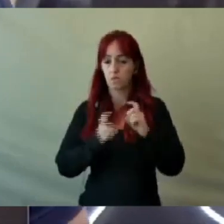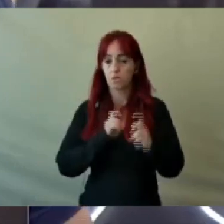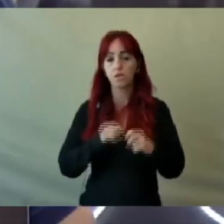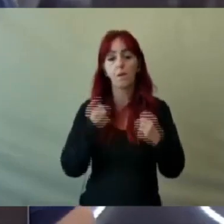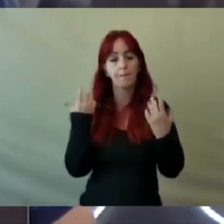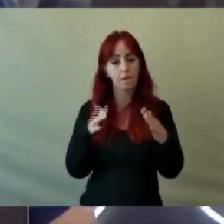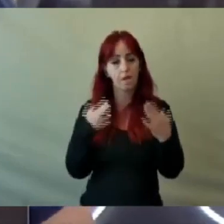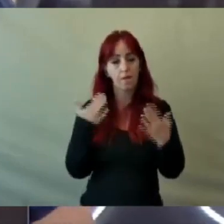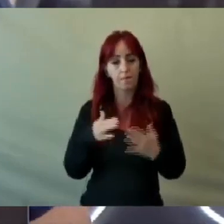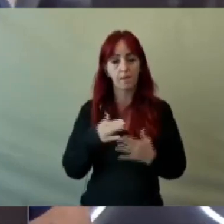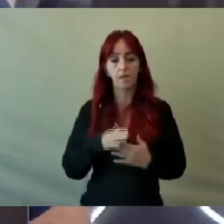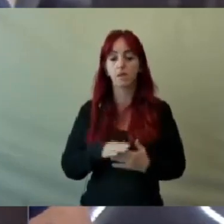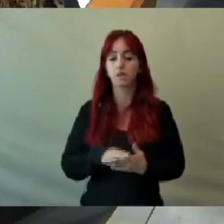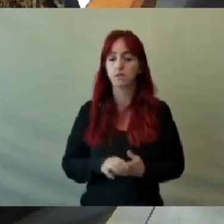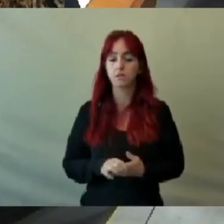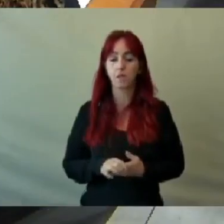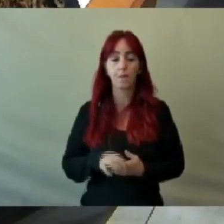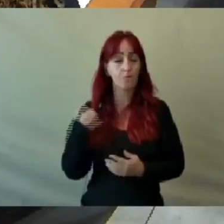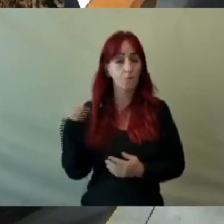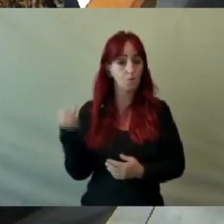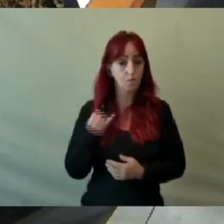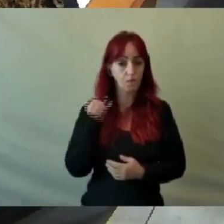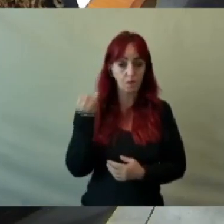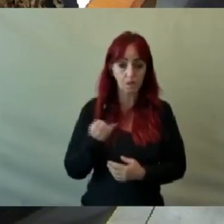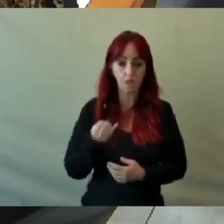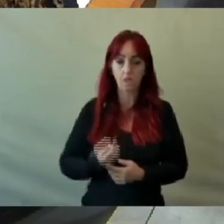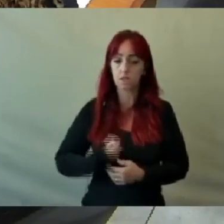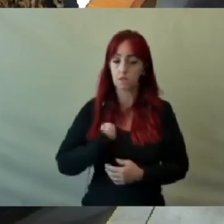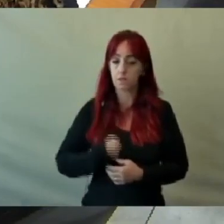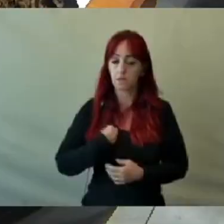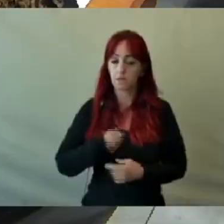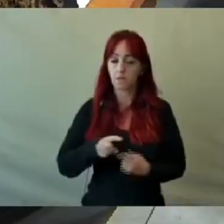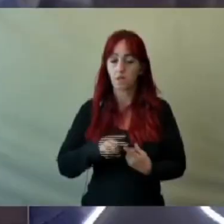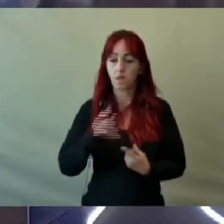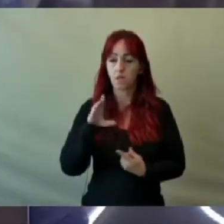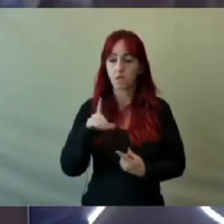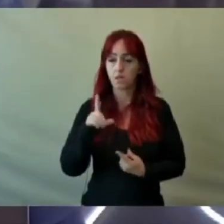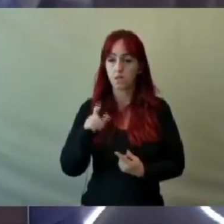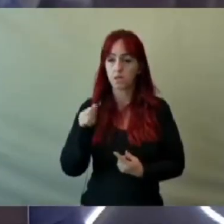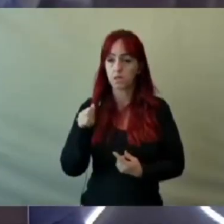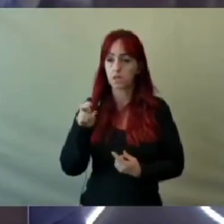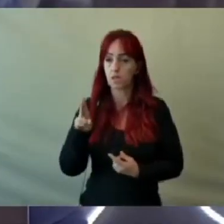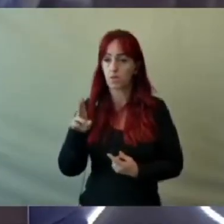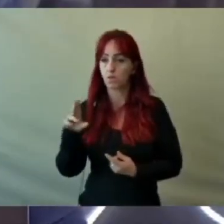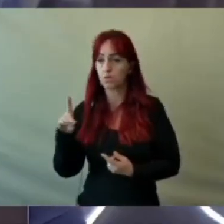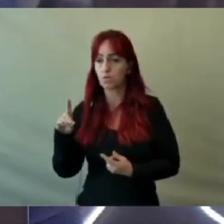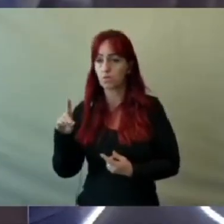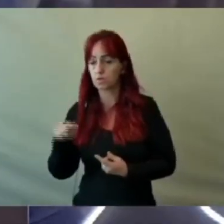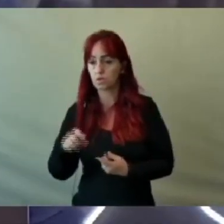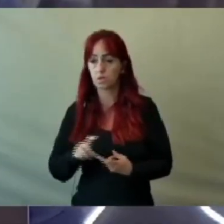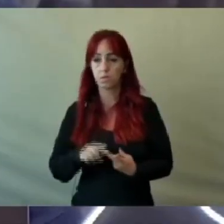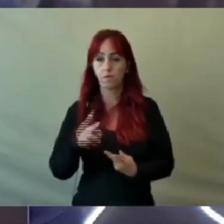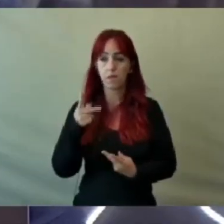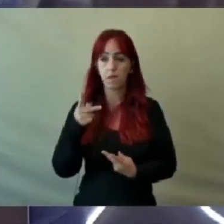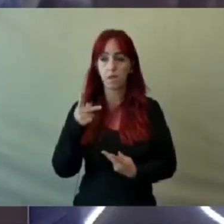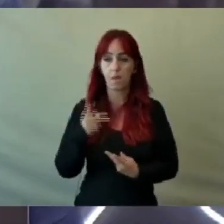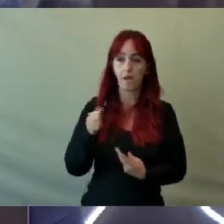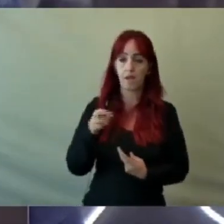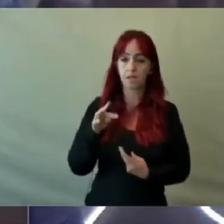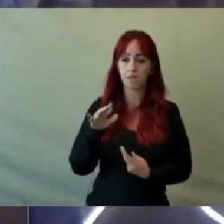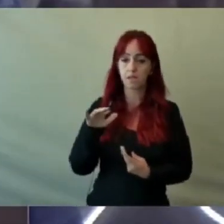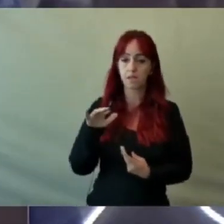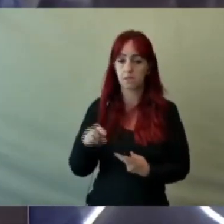de Cláudia da Patrícia Mariana agora eu peço a minha auxiliar aí Patrícia